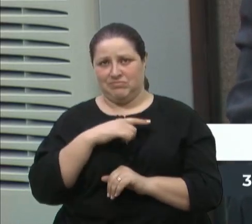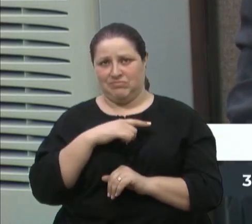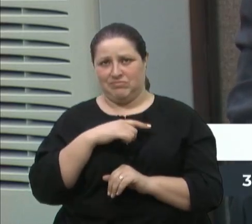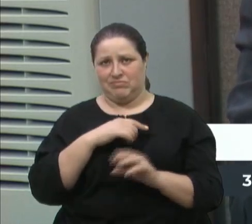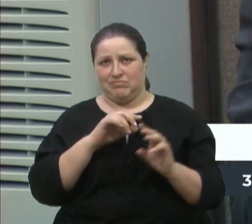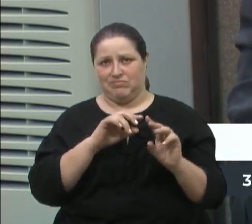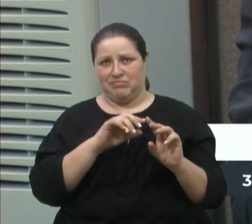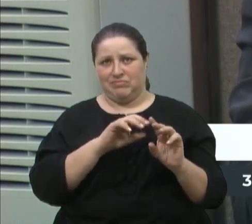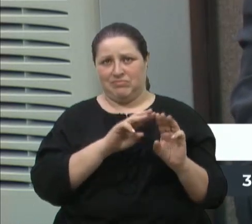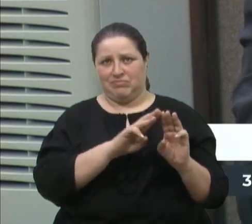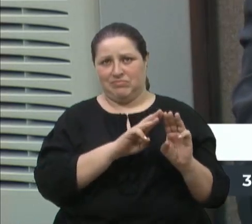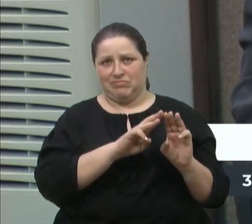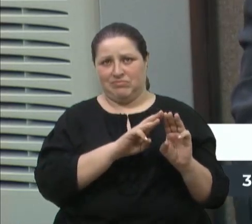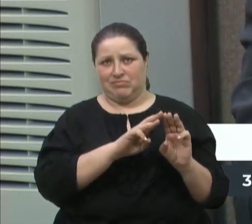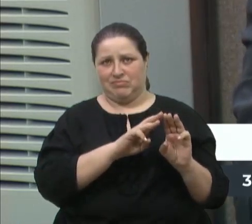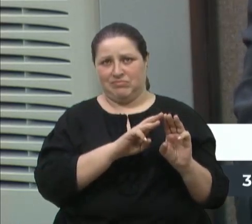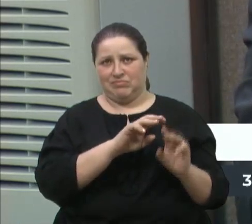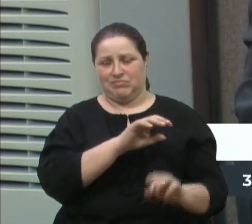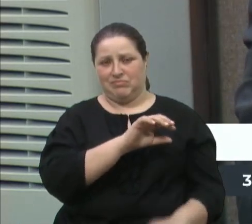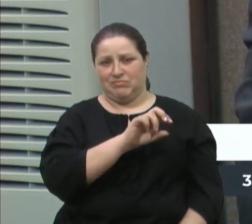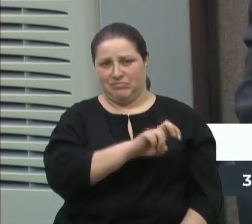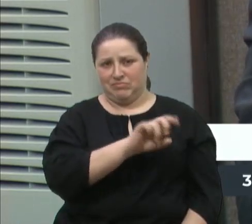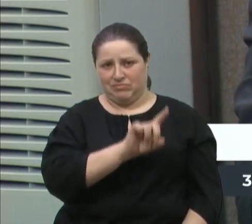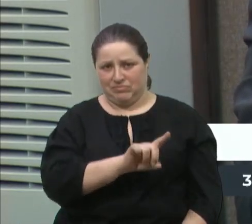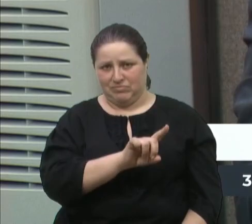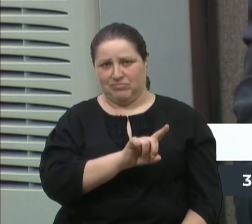renatodelmeze@hotmail.com. Então, novamente, telefone 51